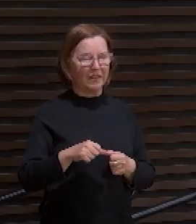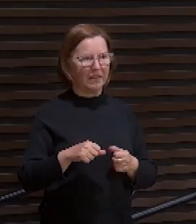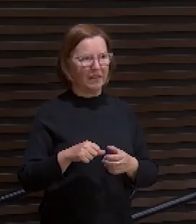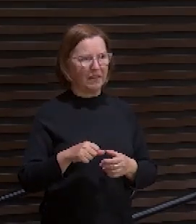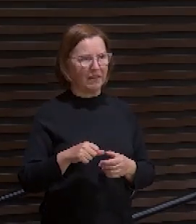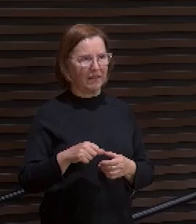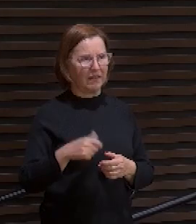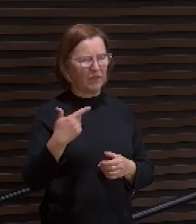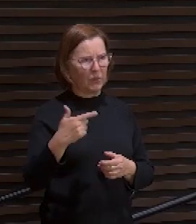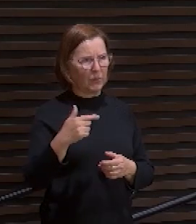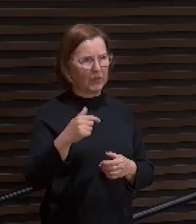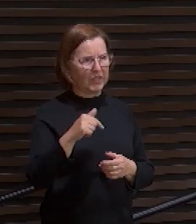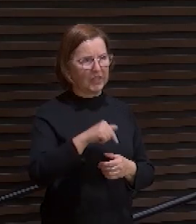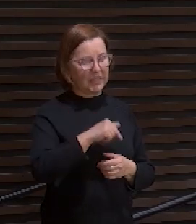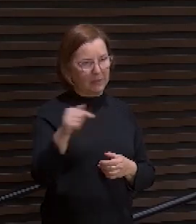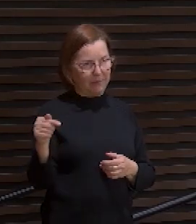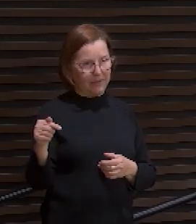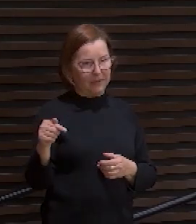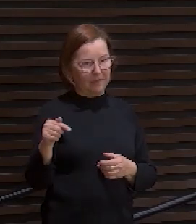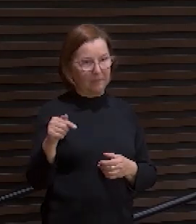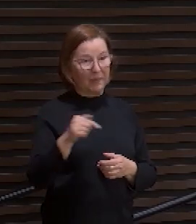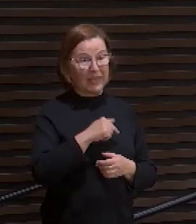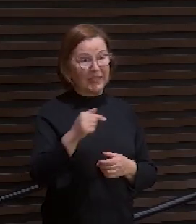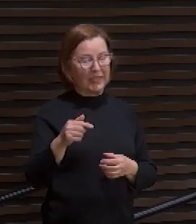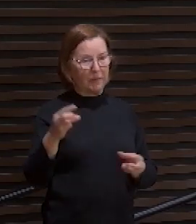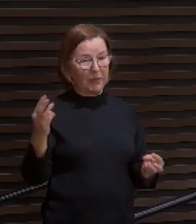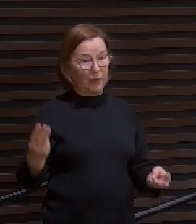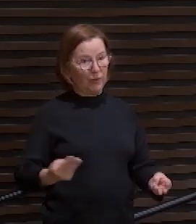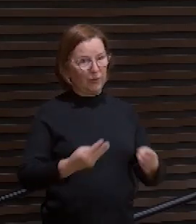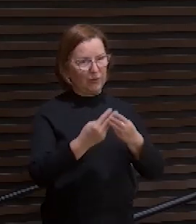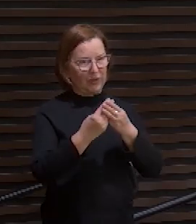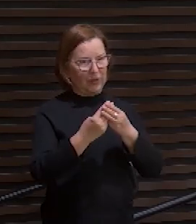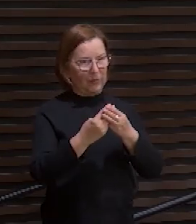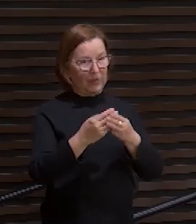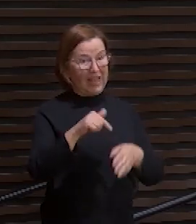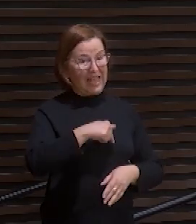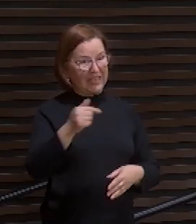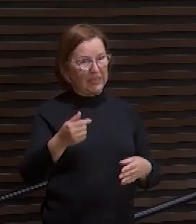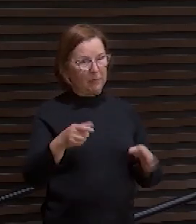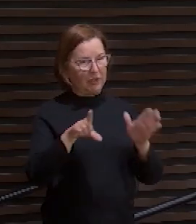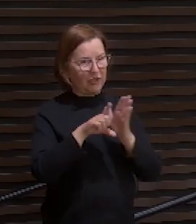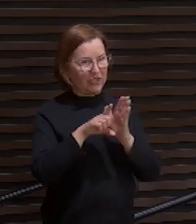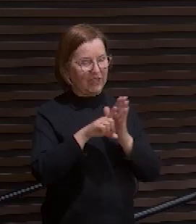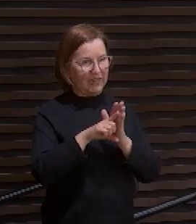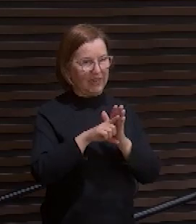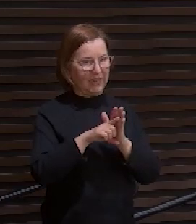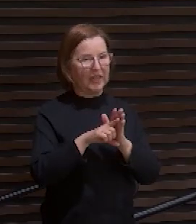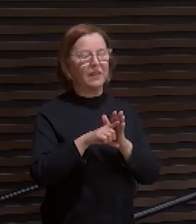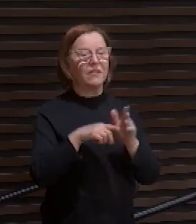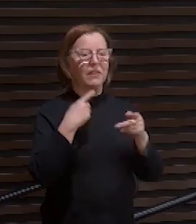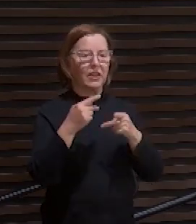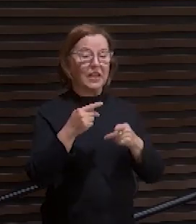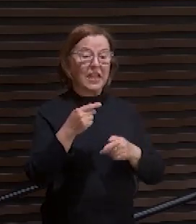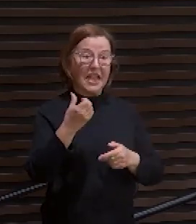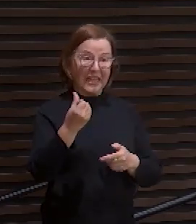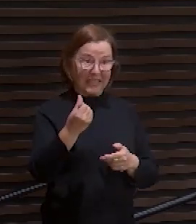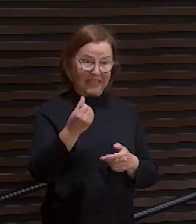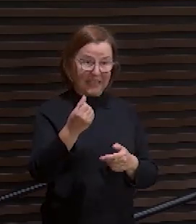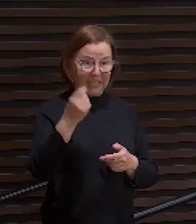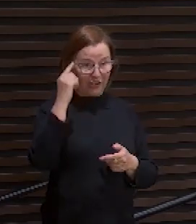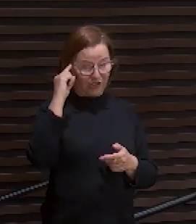semana dos judeus, a semana da lei era 6 dias trabalharás e no